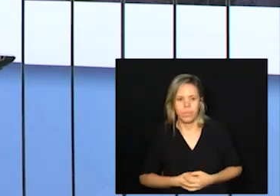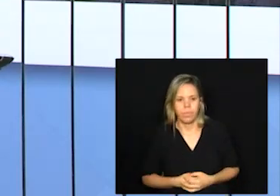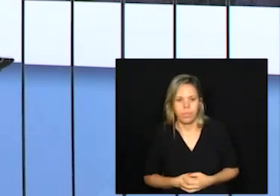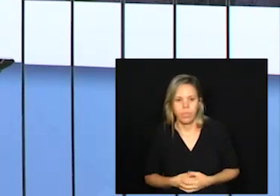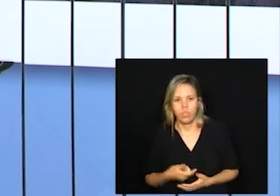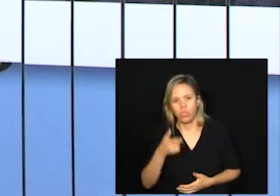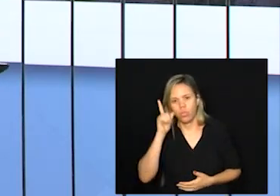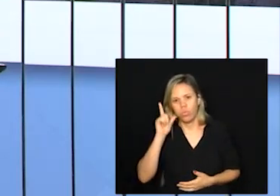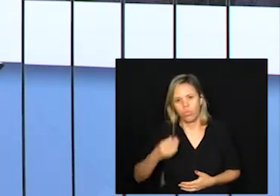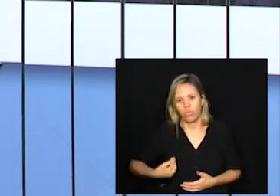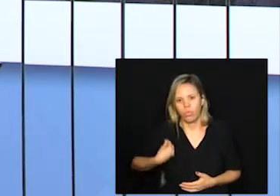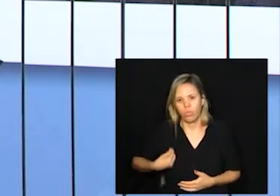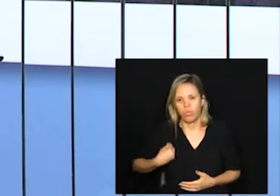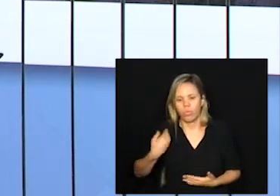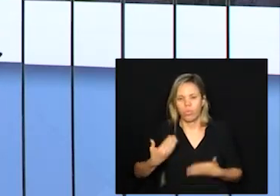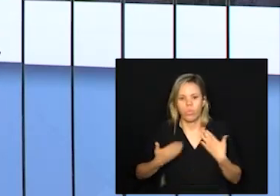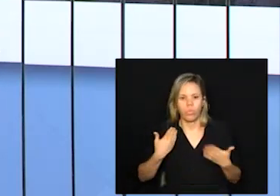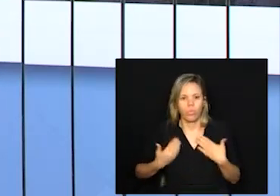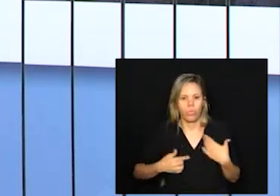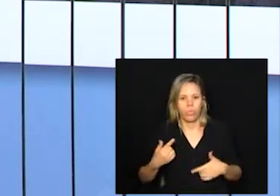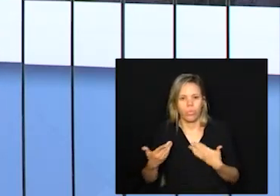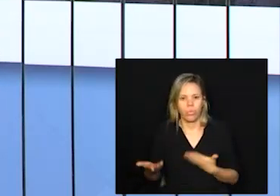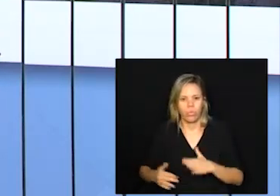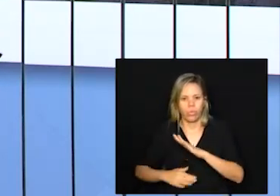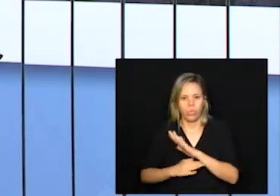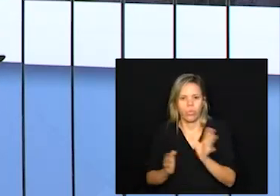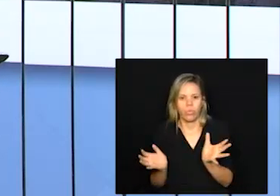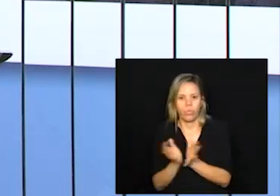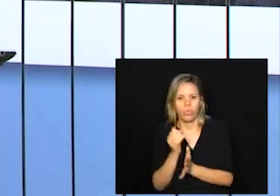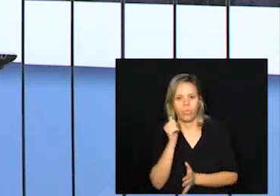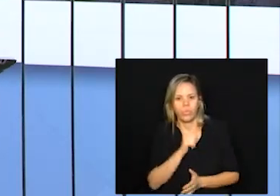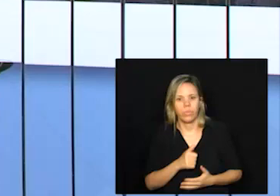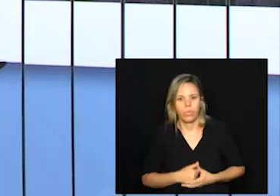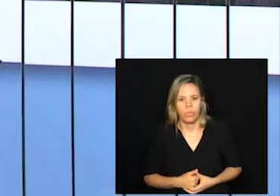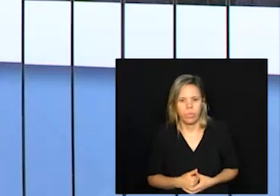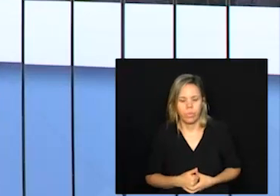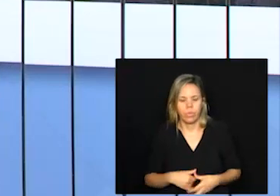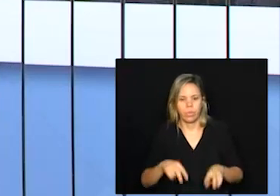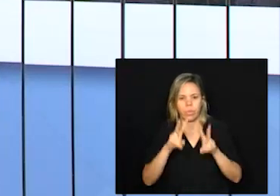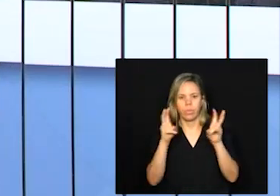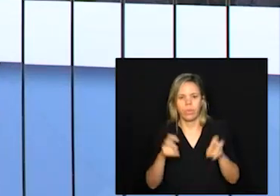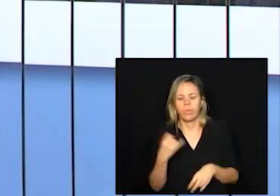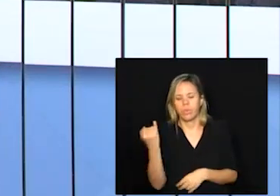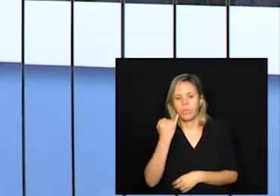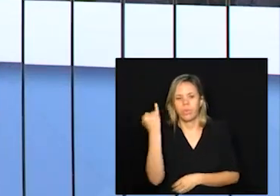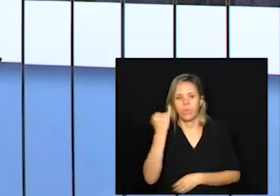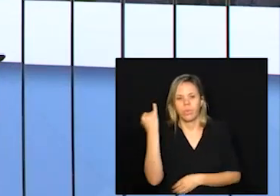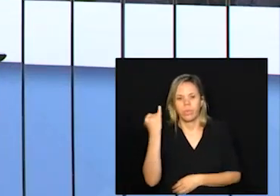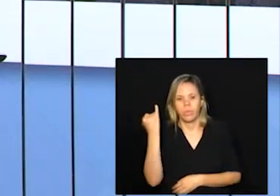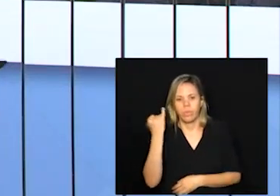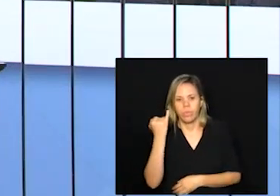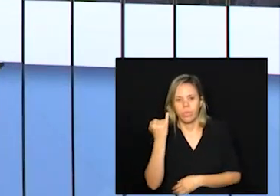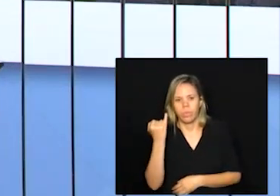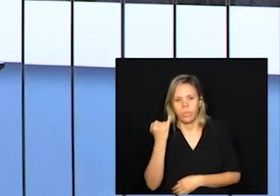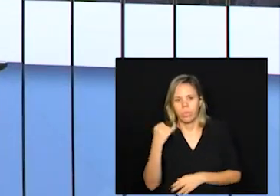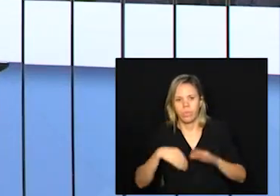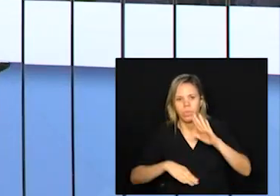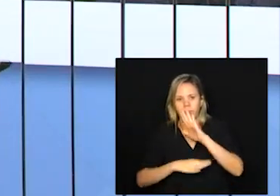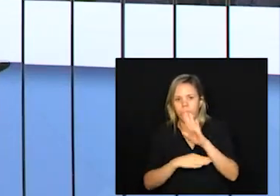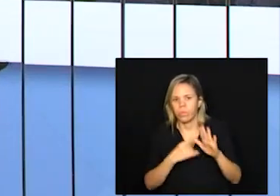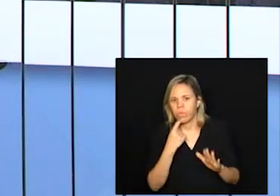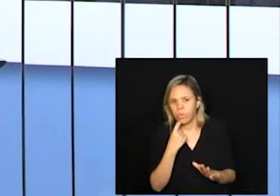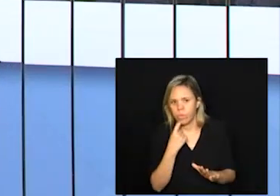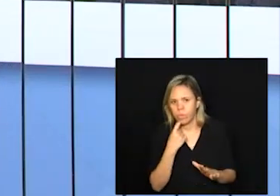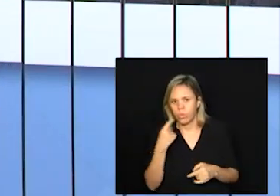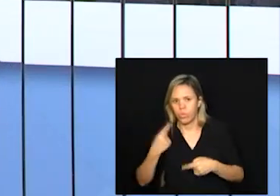E ontem nós tivemos essa discussão aqui pela Comissão da Mulher. Esse assunto é tão importante que a Câmara de